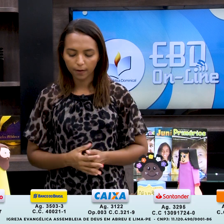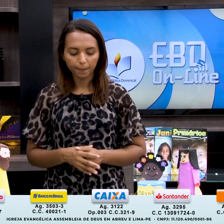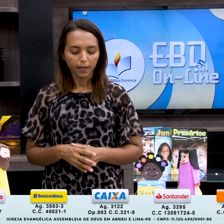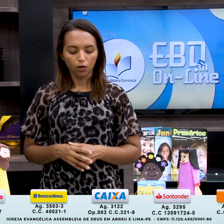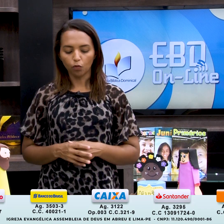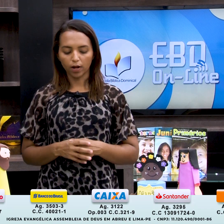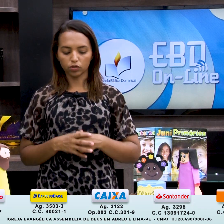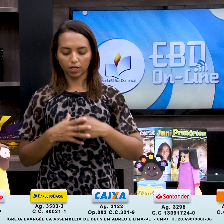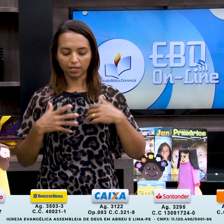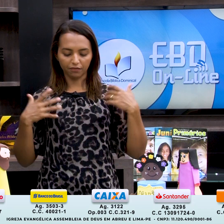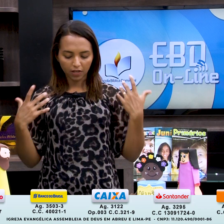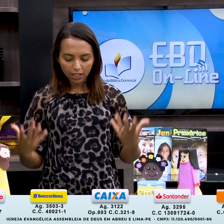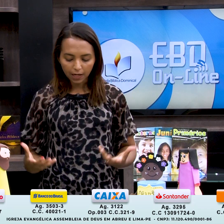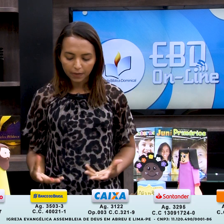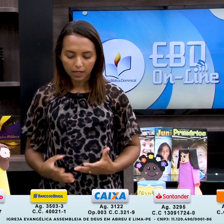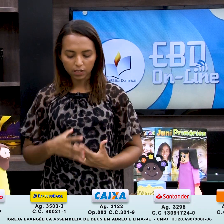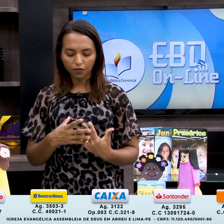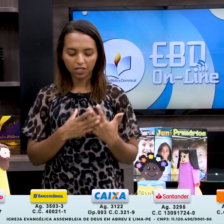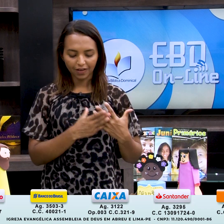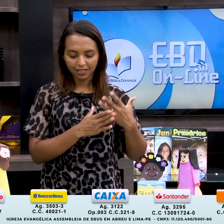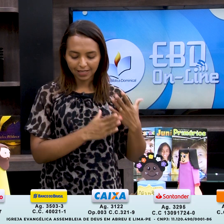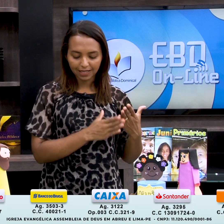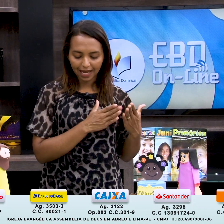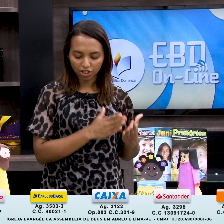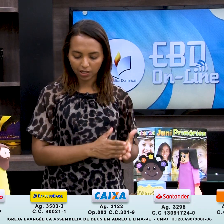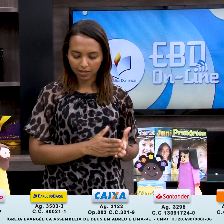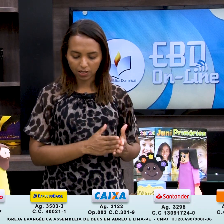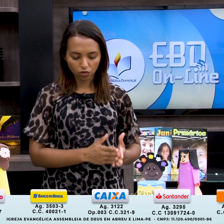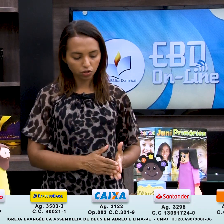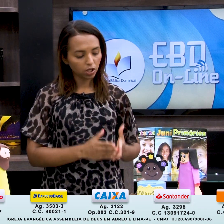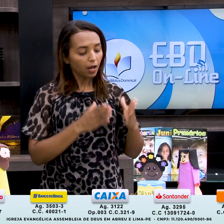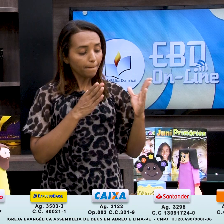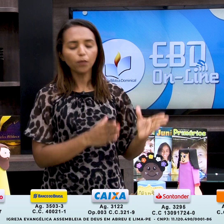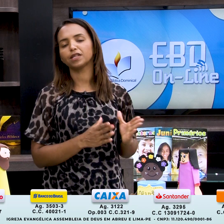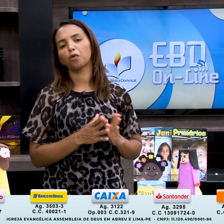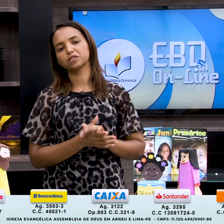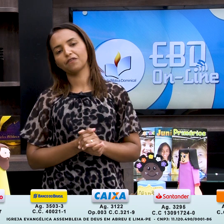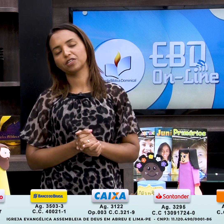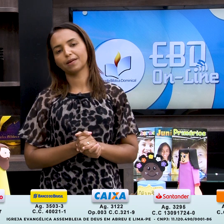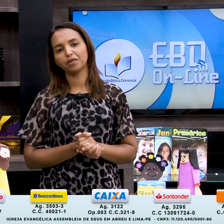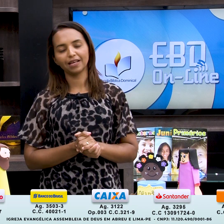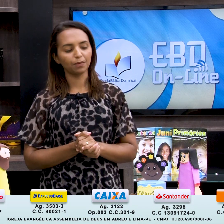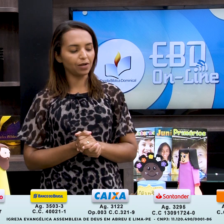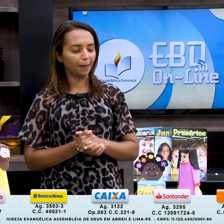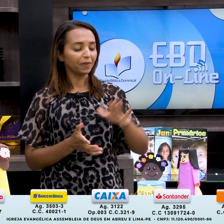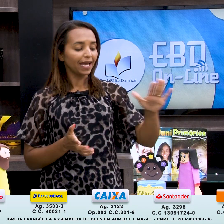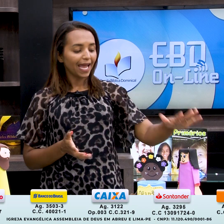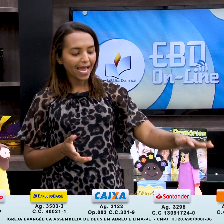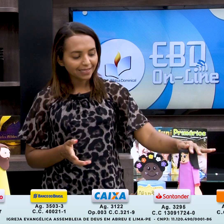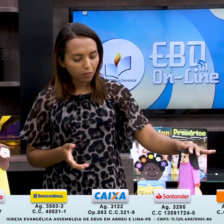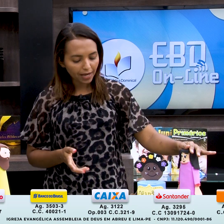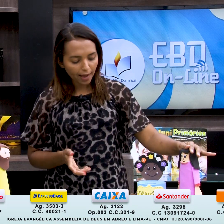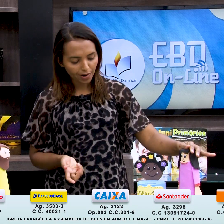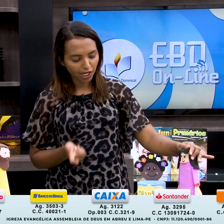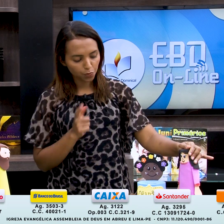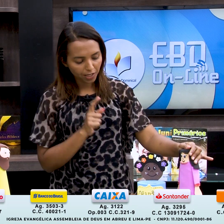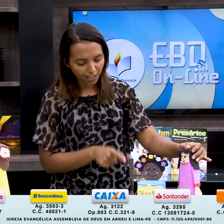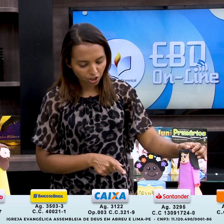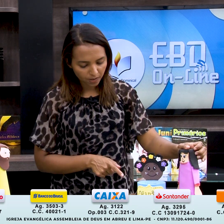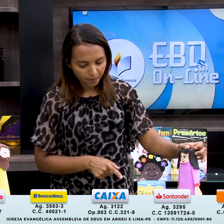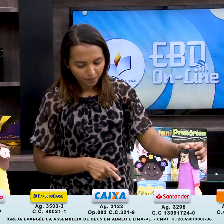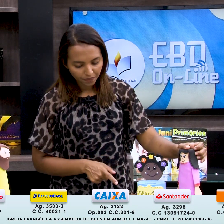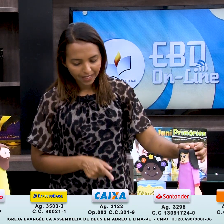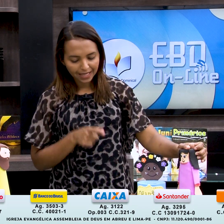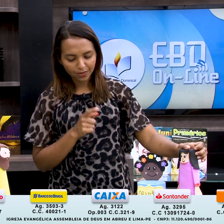adoração o melhor da nossa vida então você vai ensinar as crianças hoje muita coisa através dessa Essa mulher essa mulher com aquelas